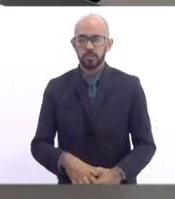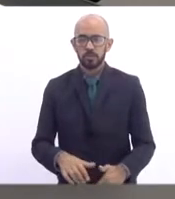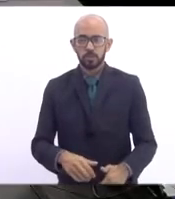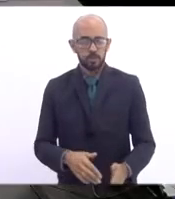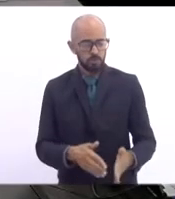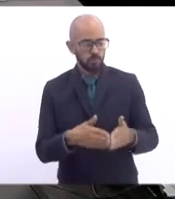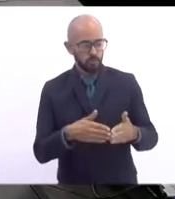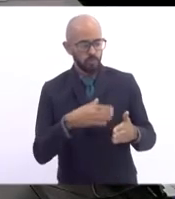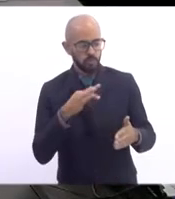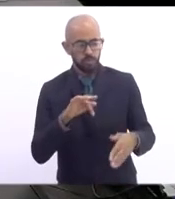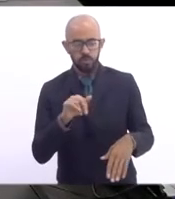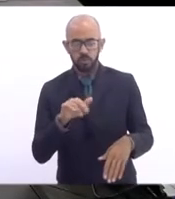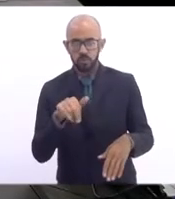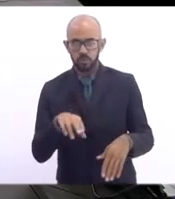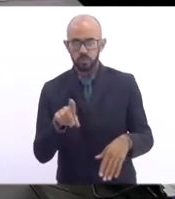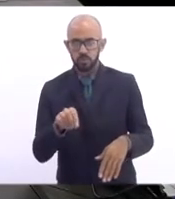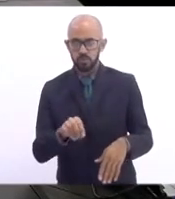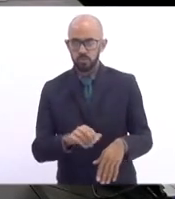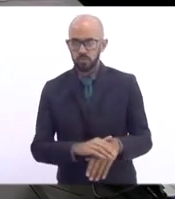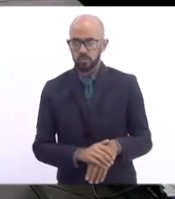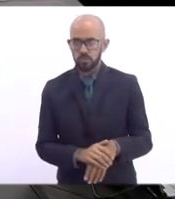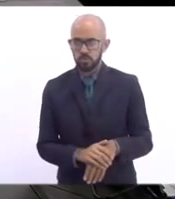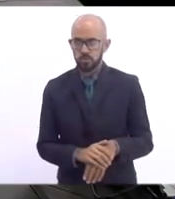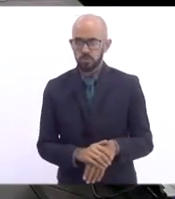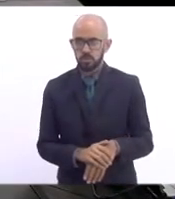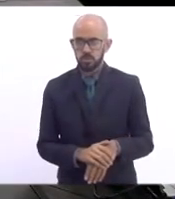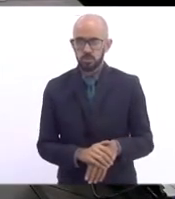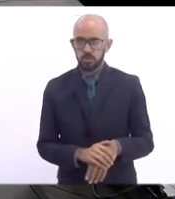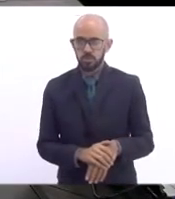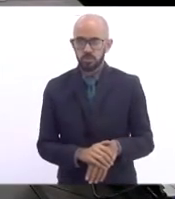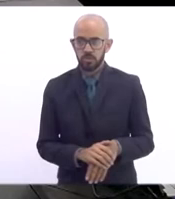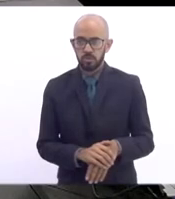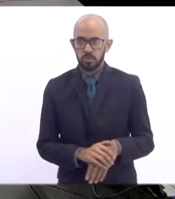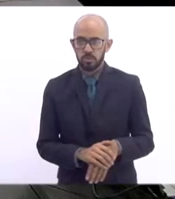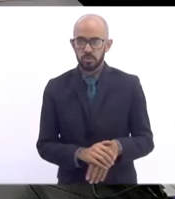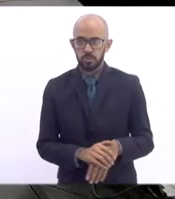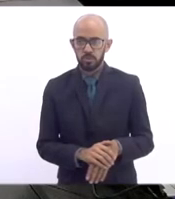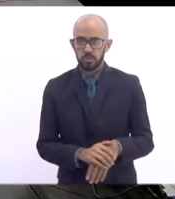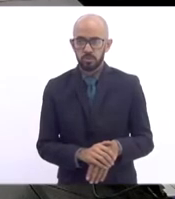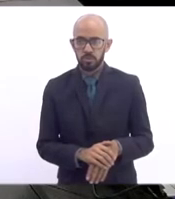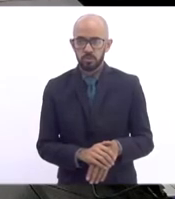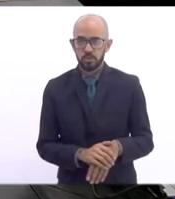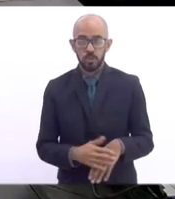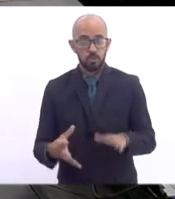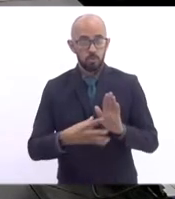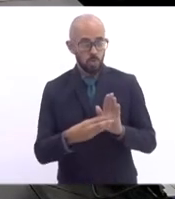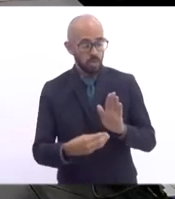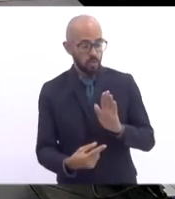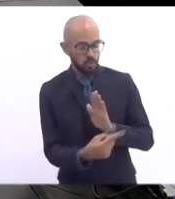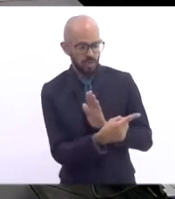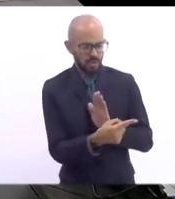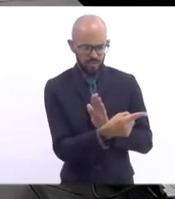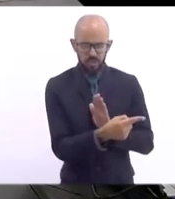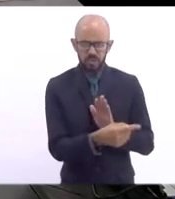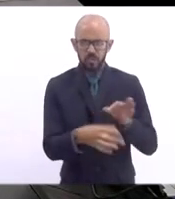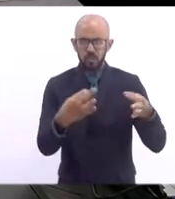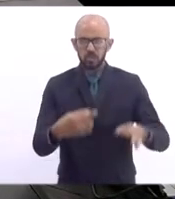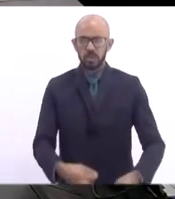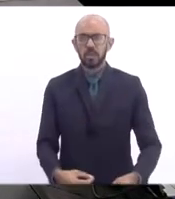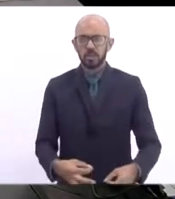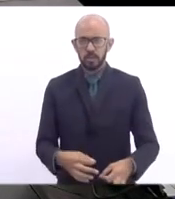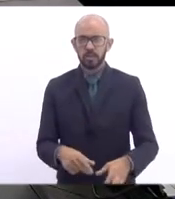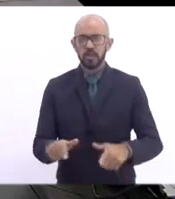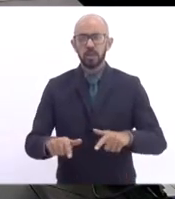Serrana Perdeu esse modelo Certamente ele trabalha